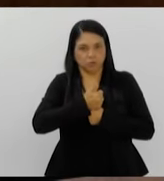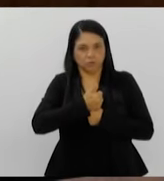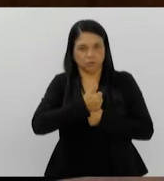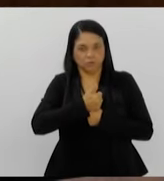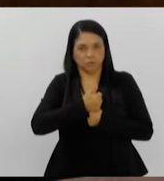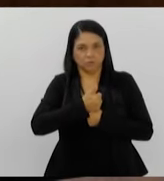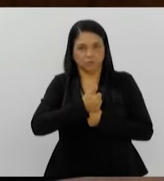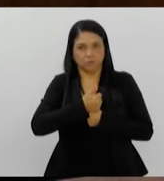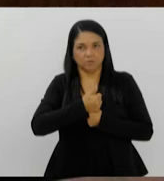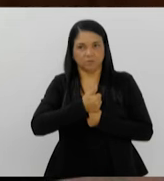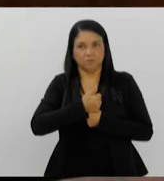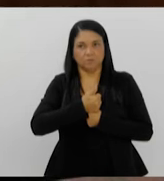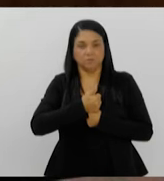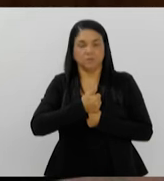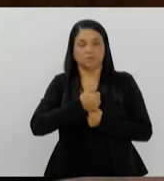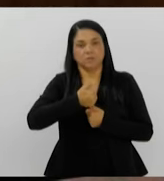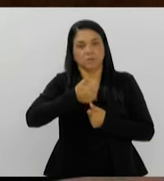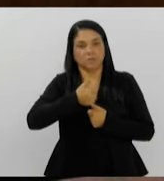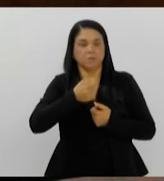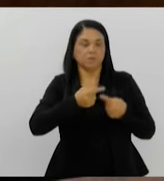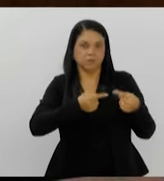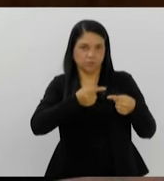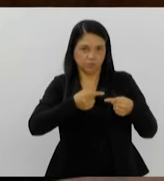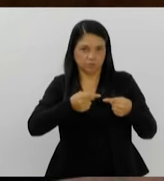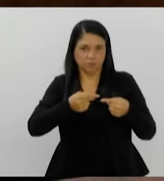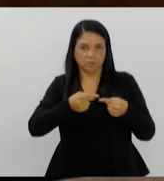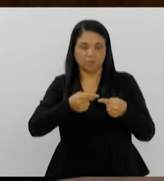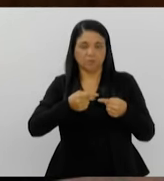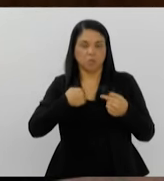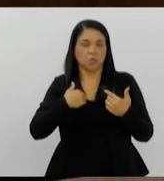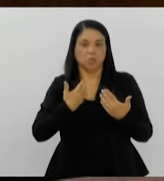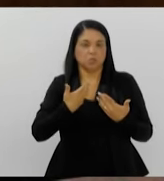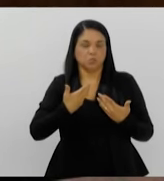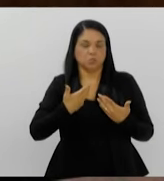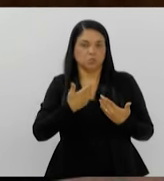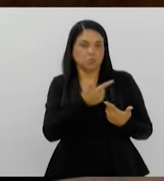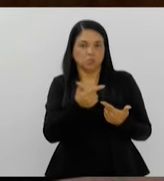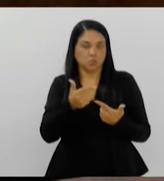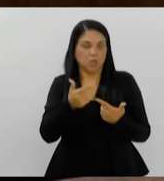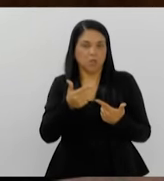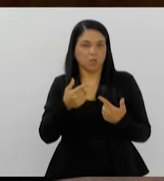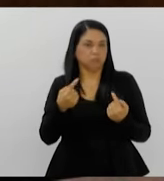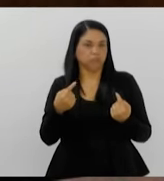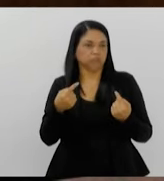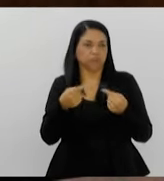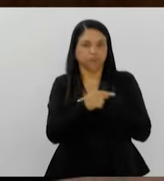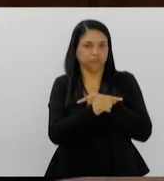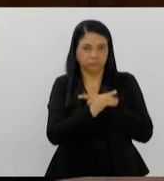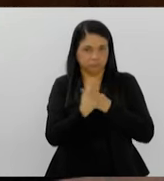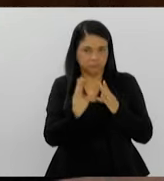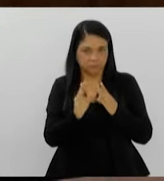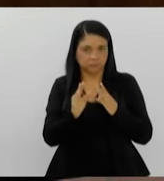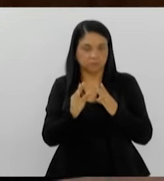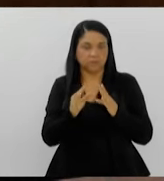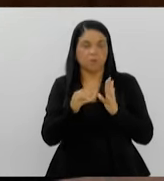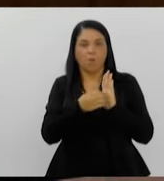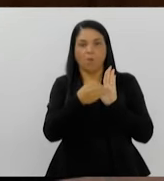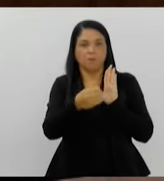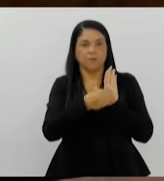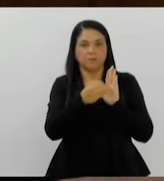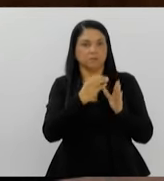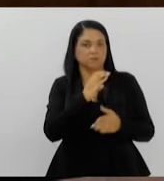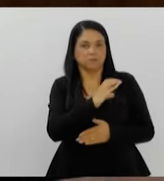tá em primeira ainda eu não tenho nada a discorrer nada contrário a ao parecer da